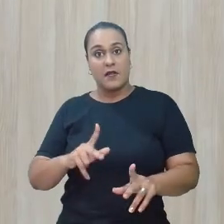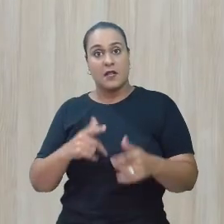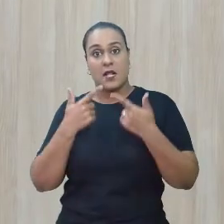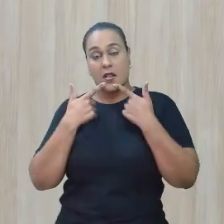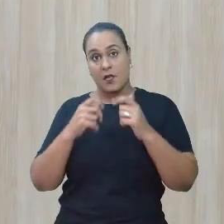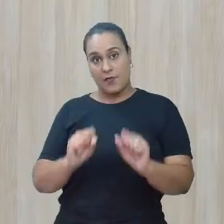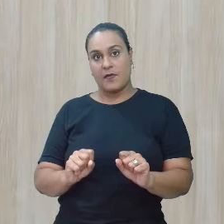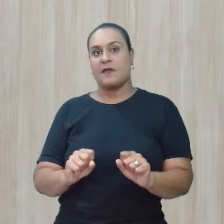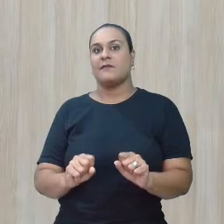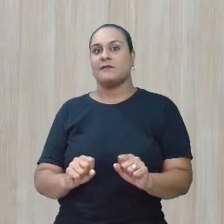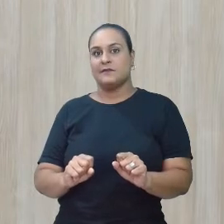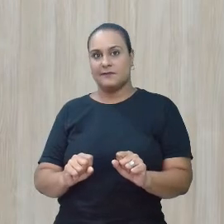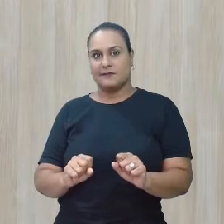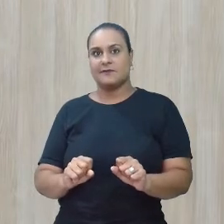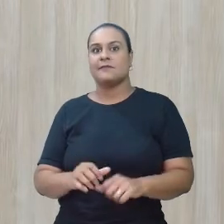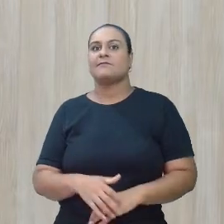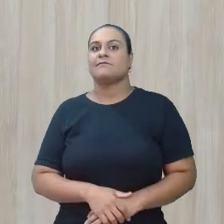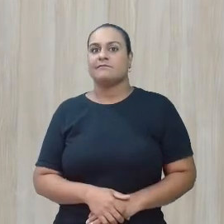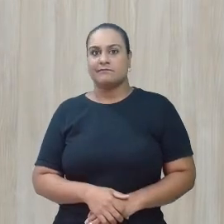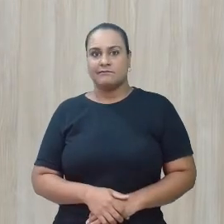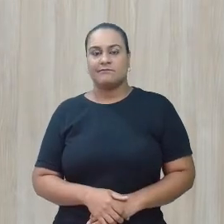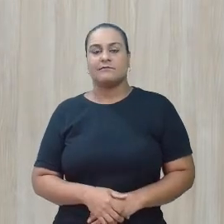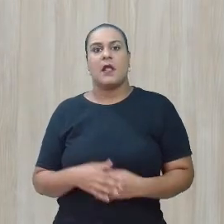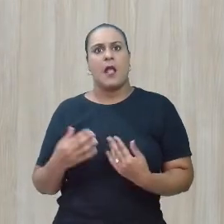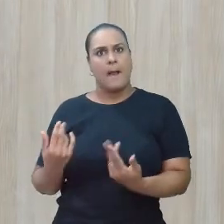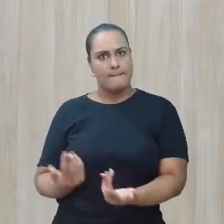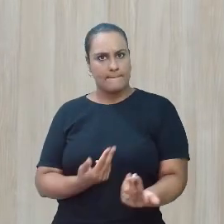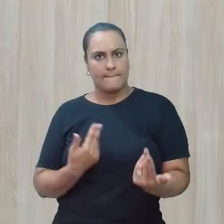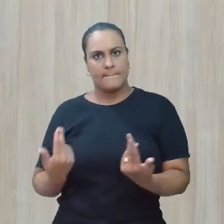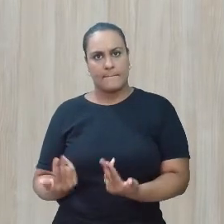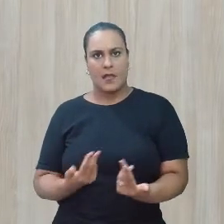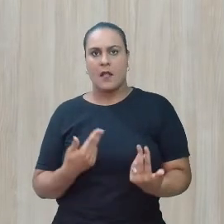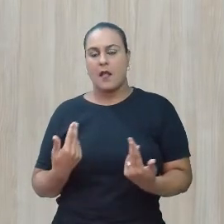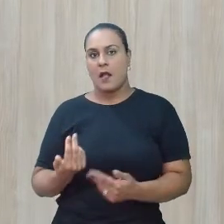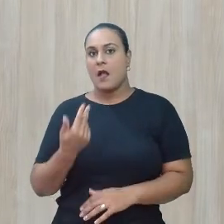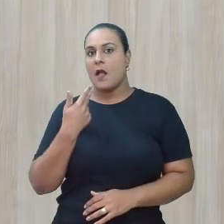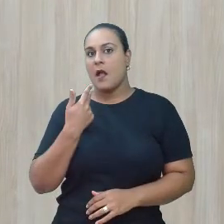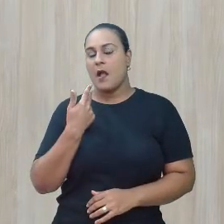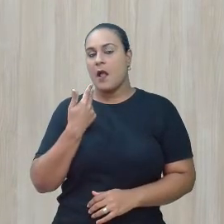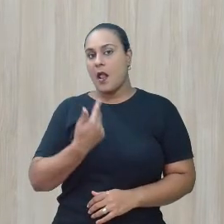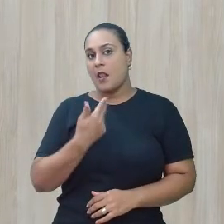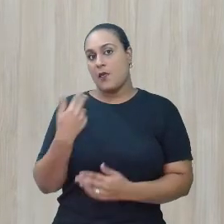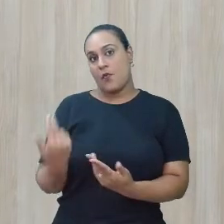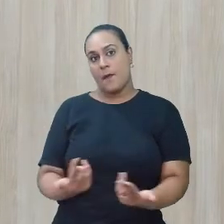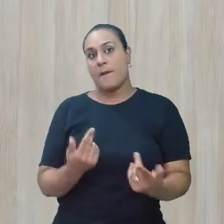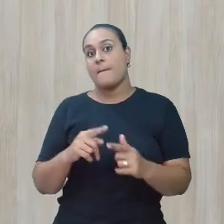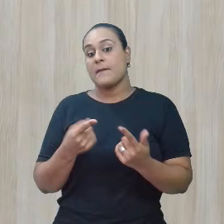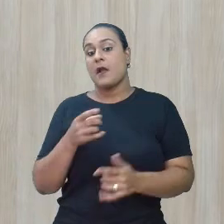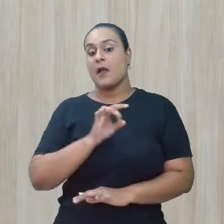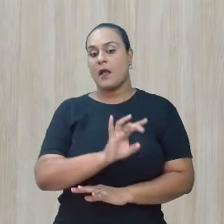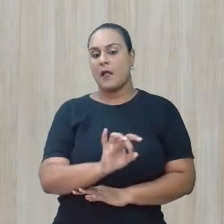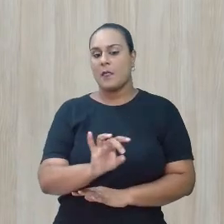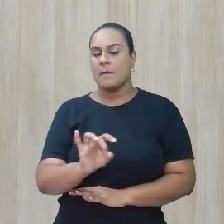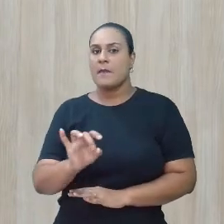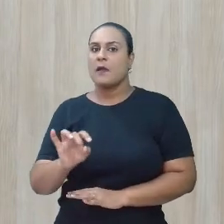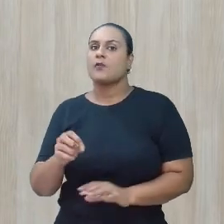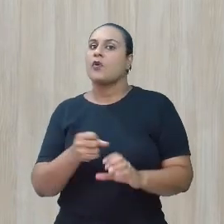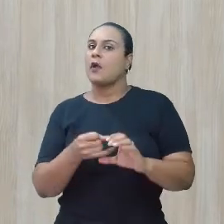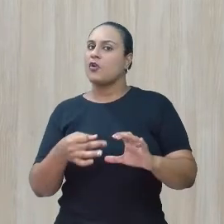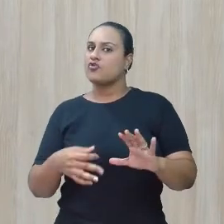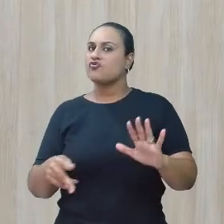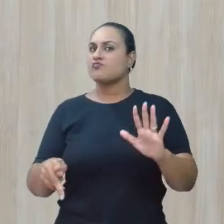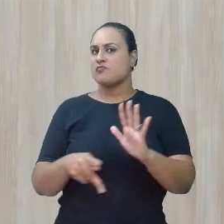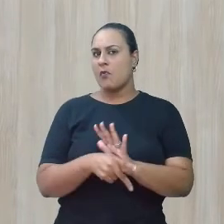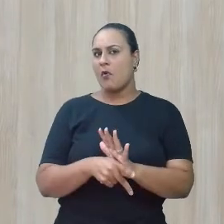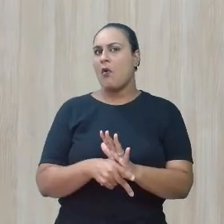linguística trabalha, a gente está falando da mesma língua, é português o tempo todinho, mas cada país vai ter a sua forma